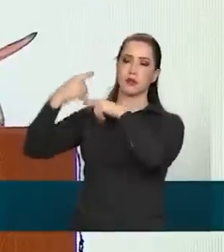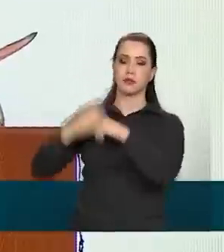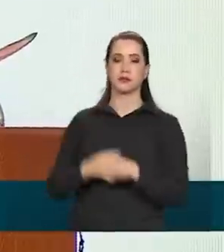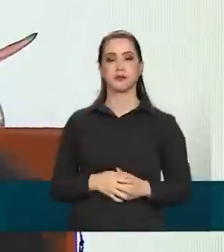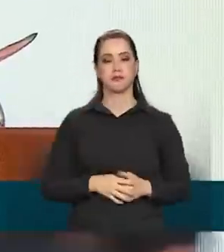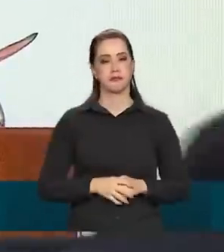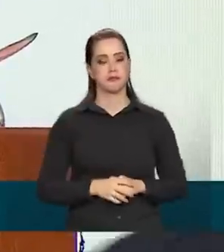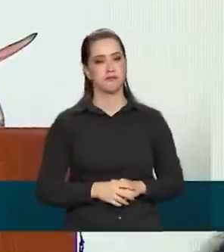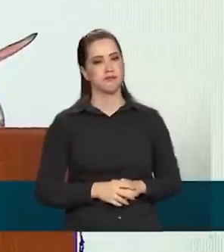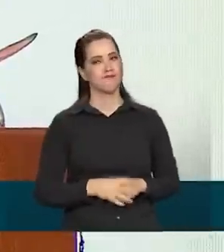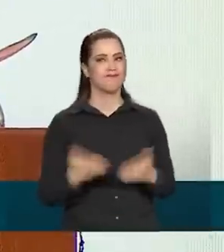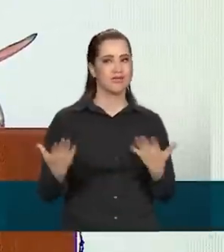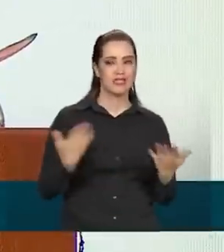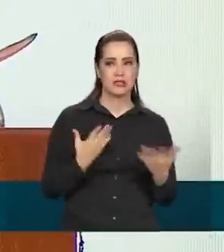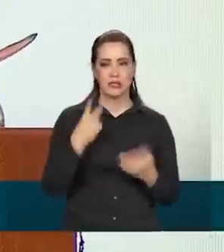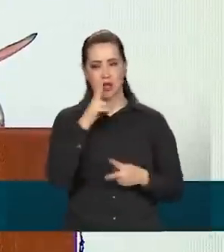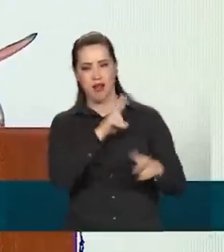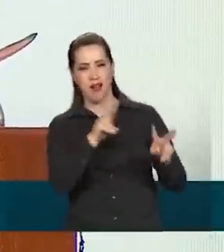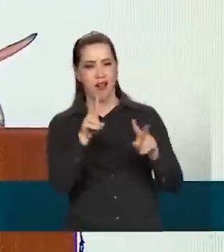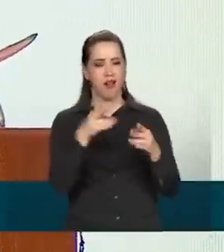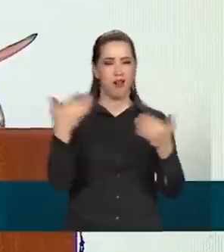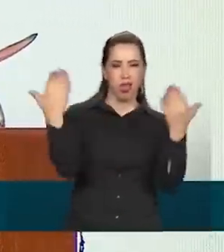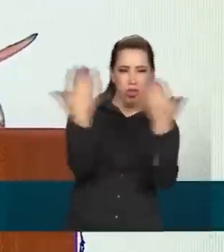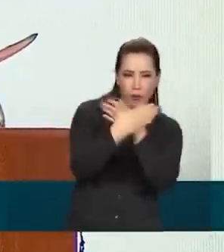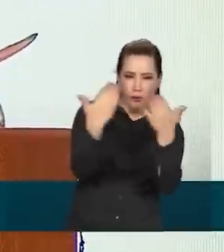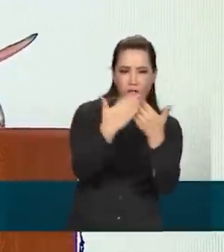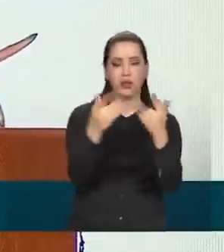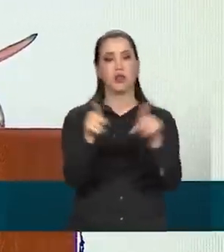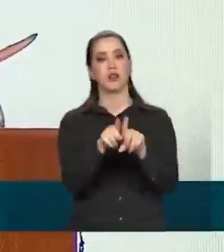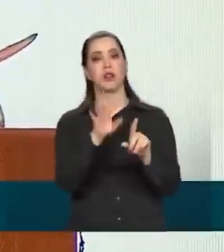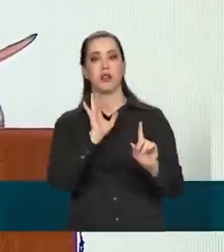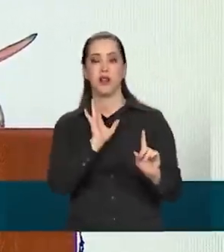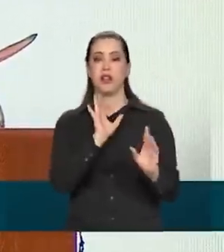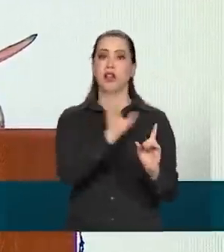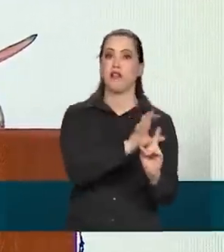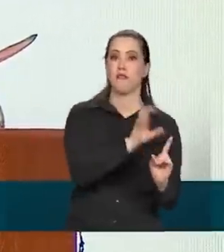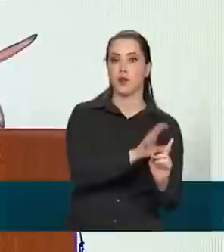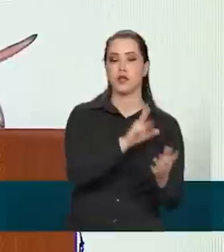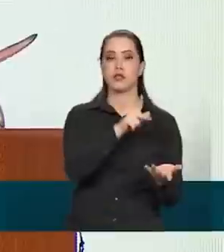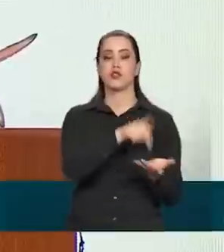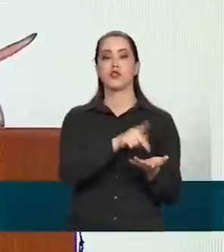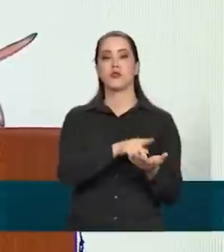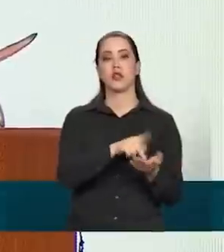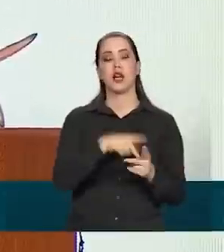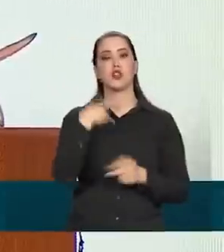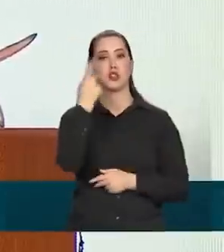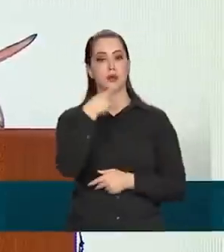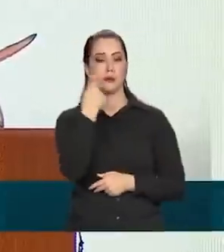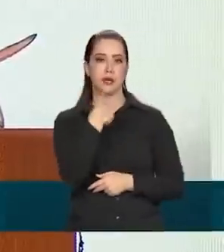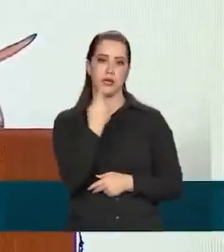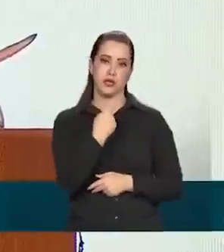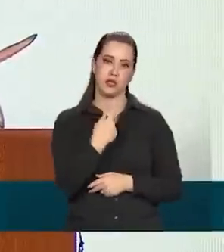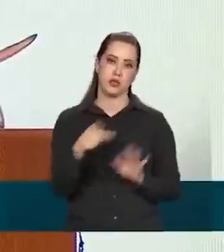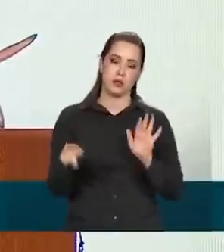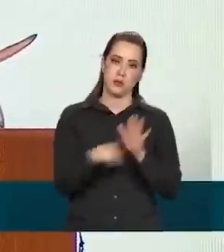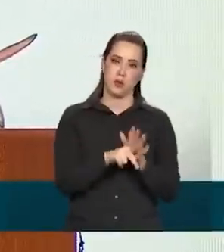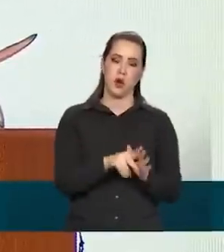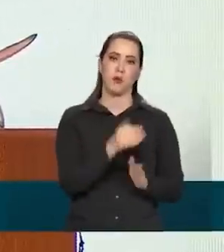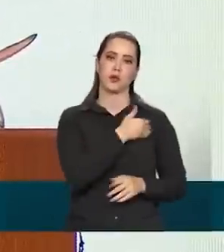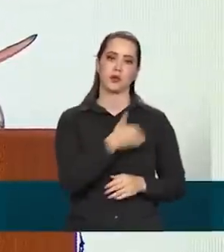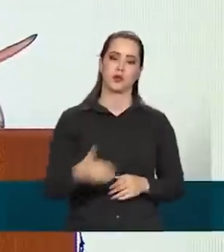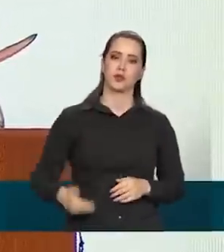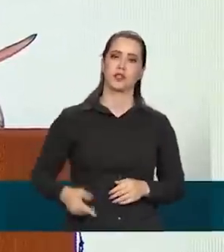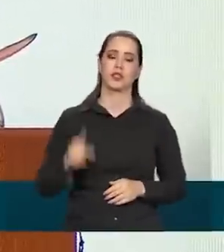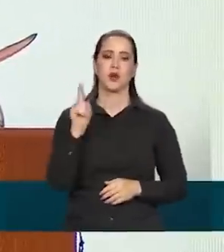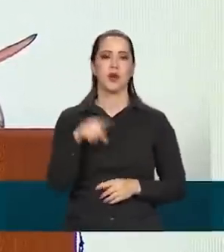A invisibilidade secular que impacta e impactou diretamente as políticas públicas do Estado